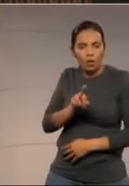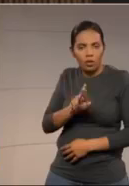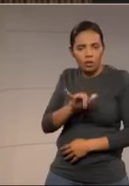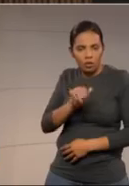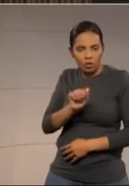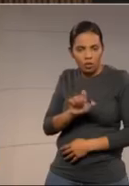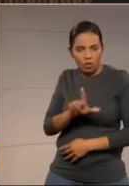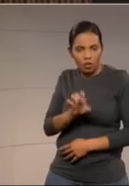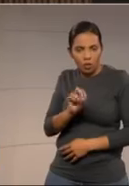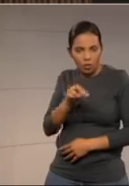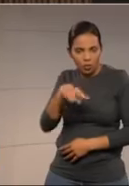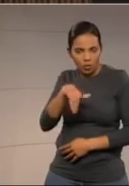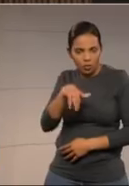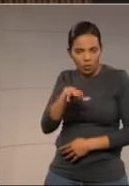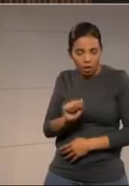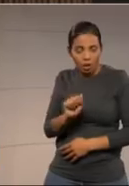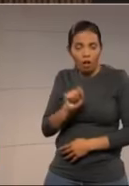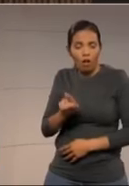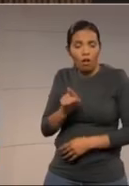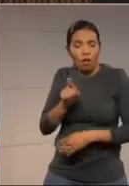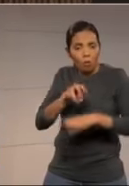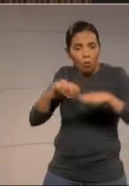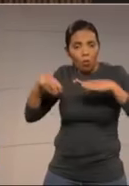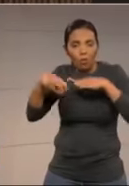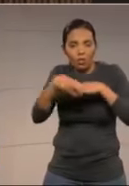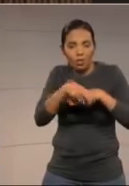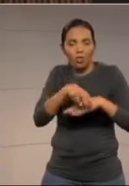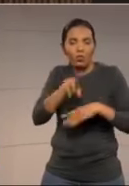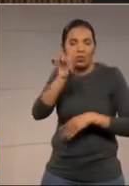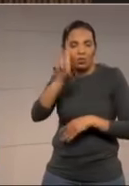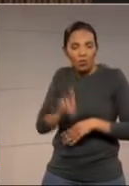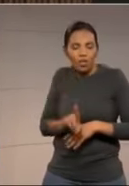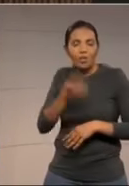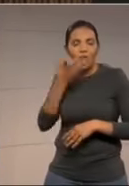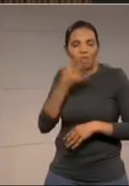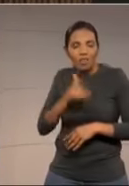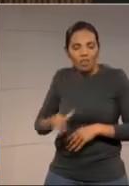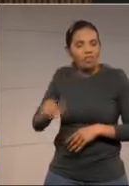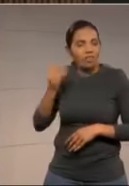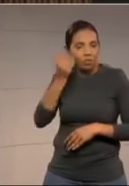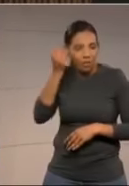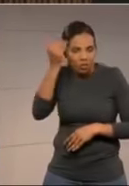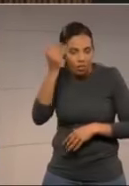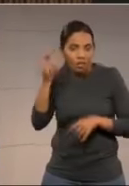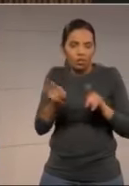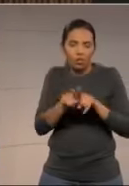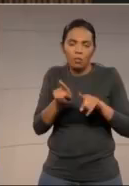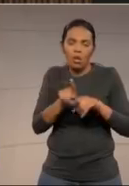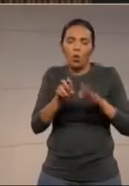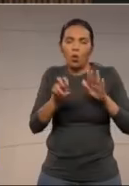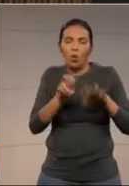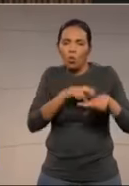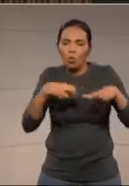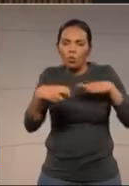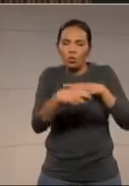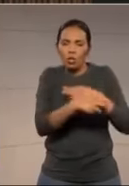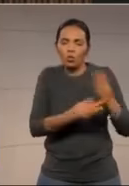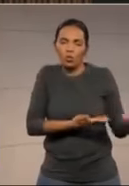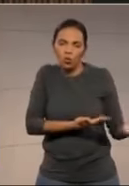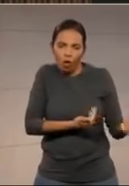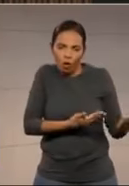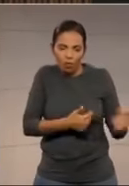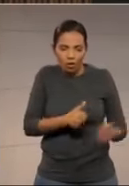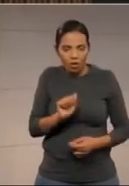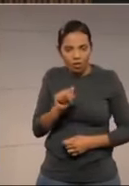Cunha, do Conselho Estadual de Direitos da Criança e do Adolescente, o André Avelino, presidente do Conselho Estadual da Juventude,